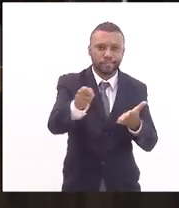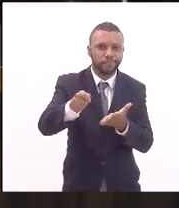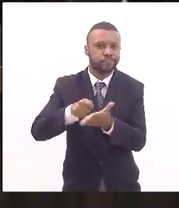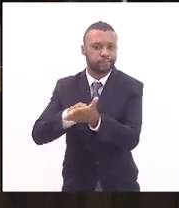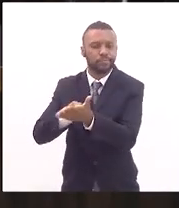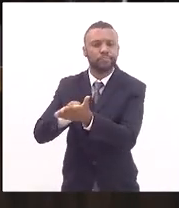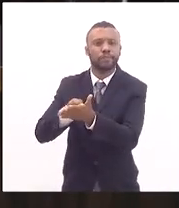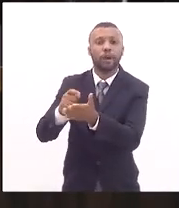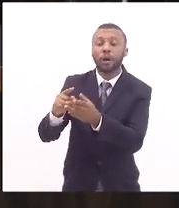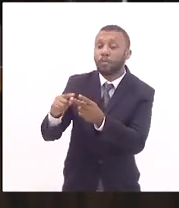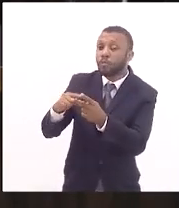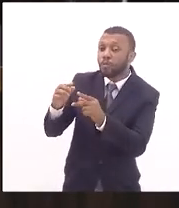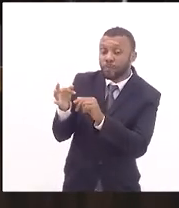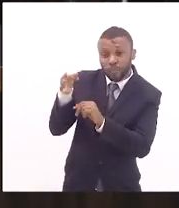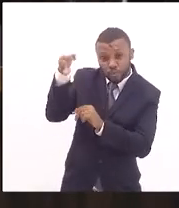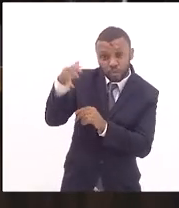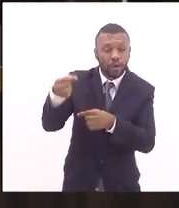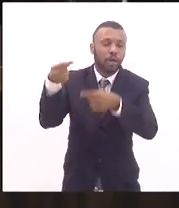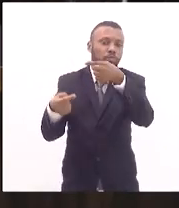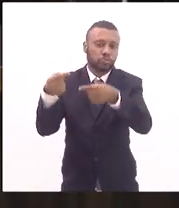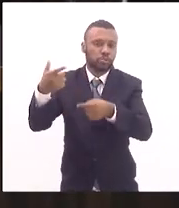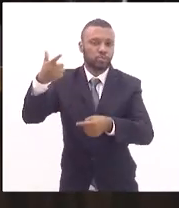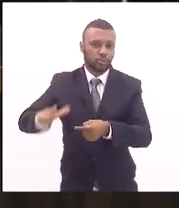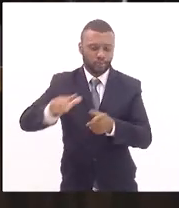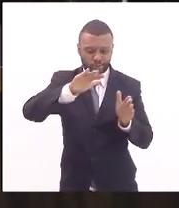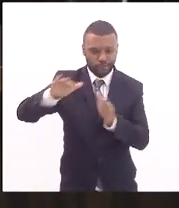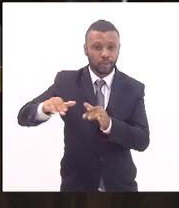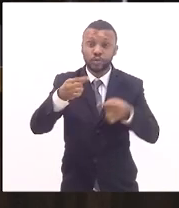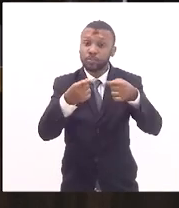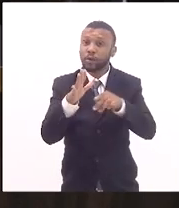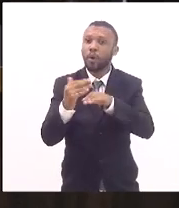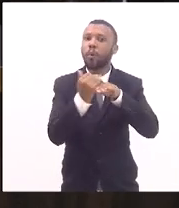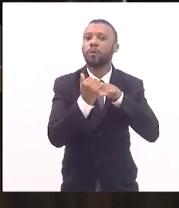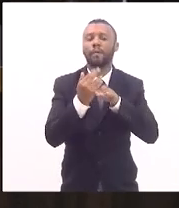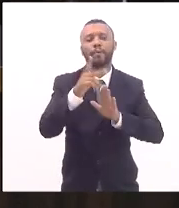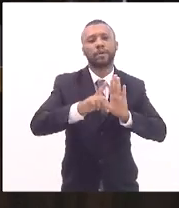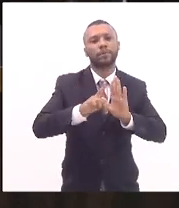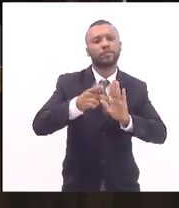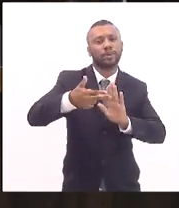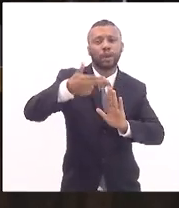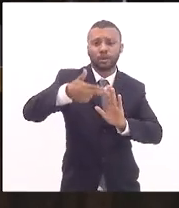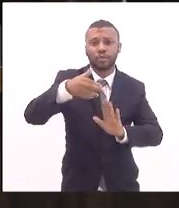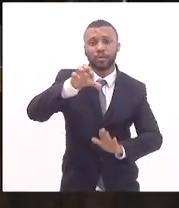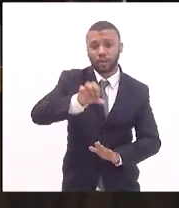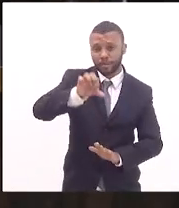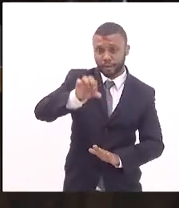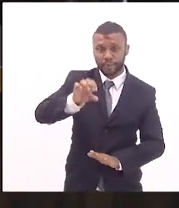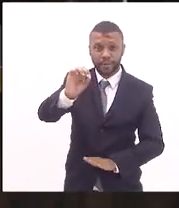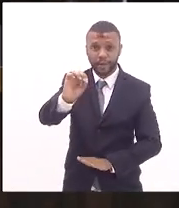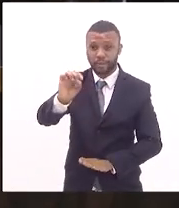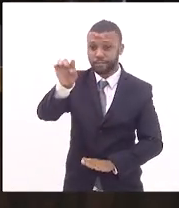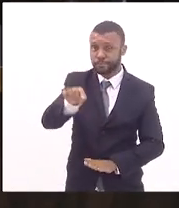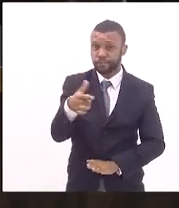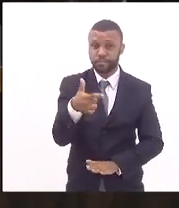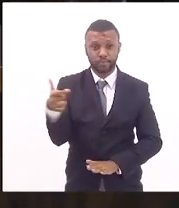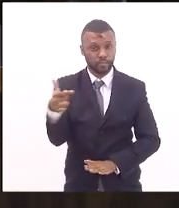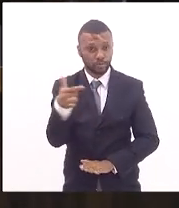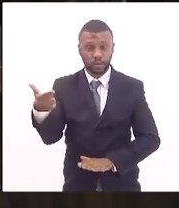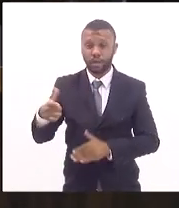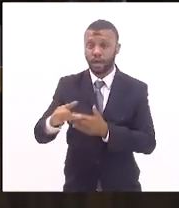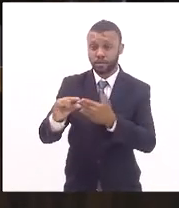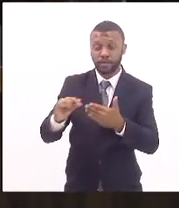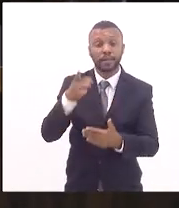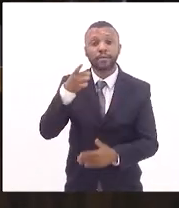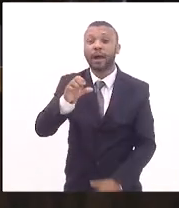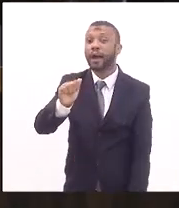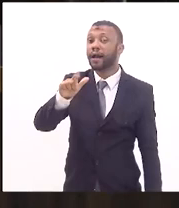redação do vencido para segunda discussão discussão única projeto de resolução 990 de 22 de autoria do